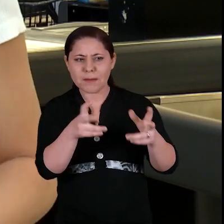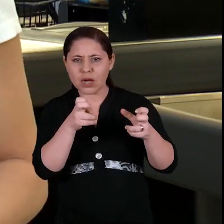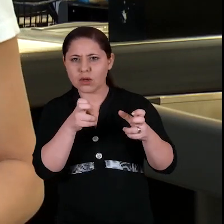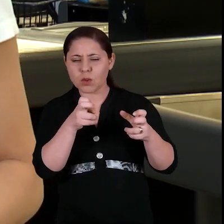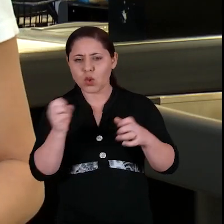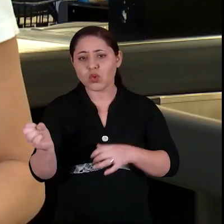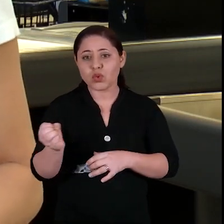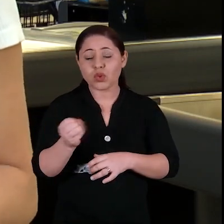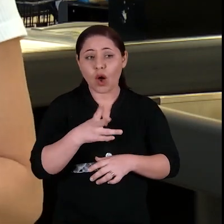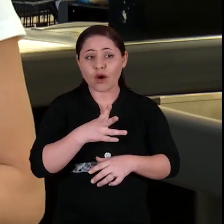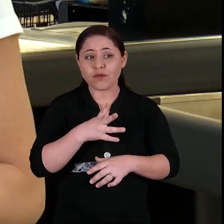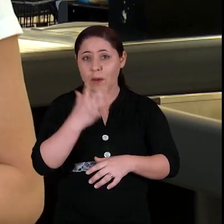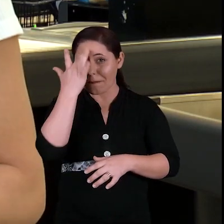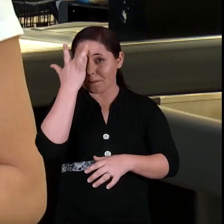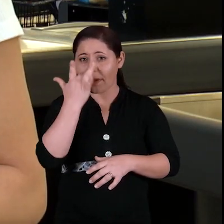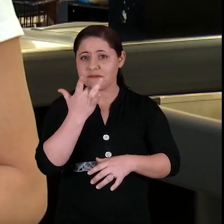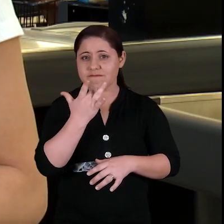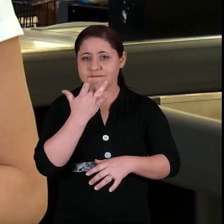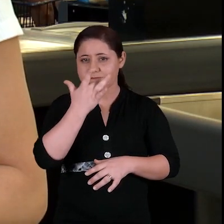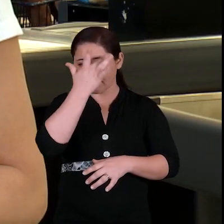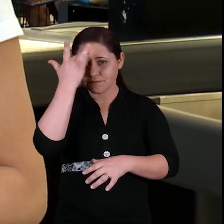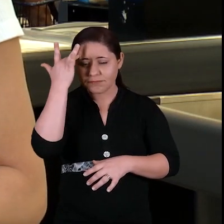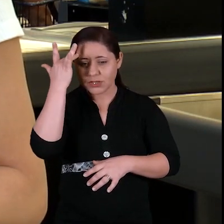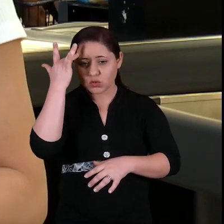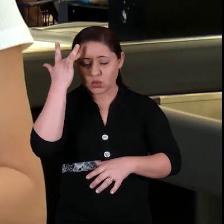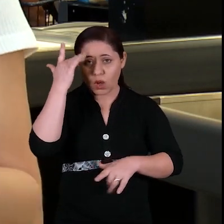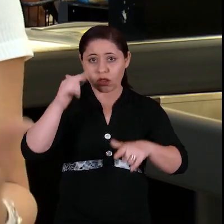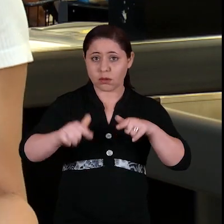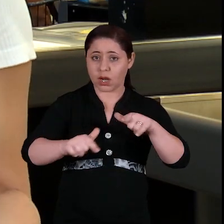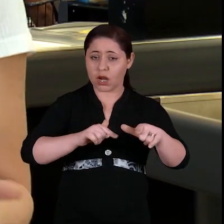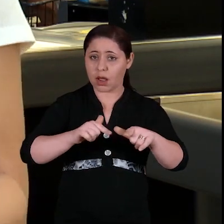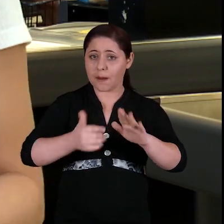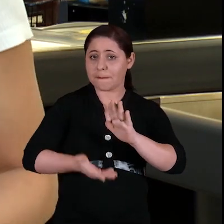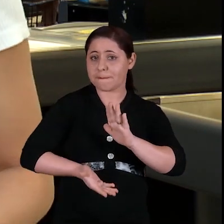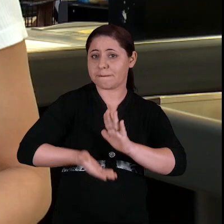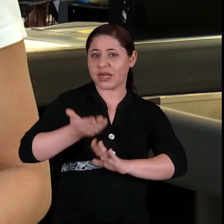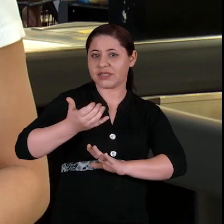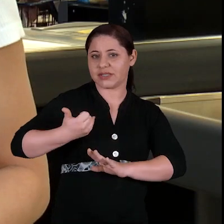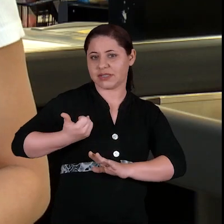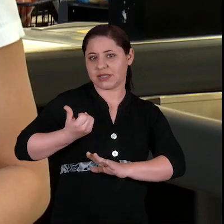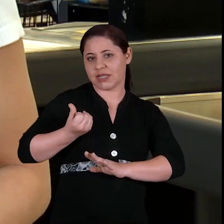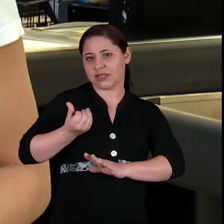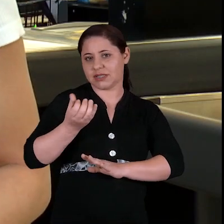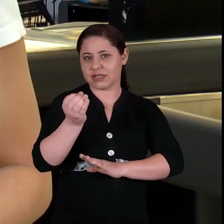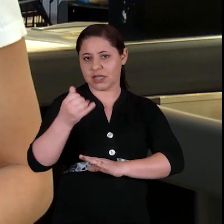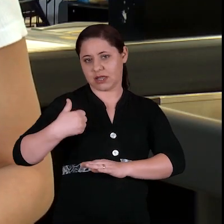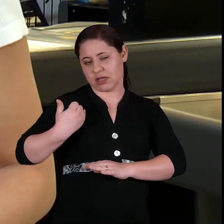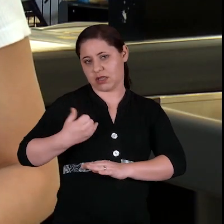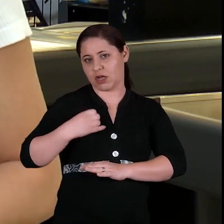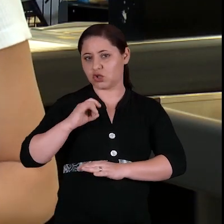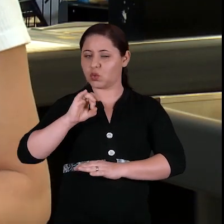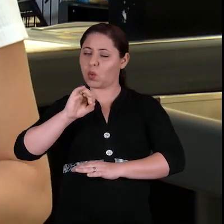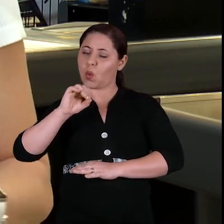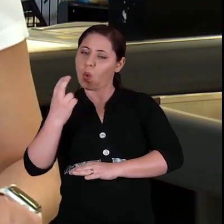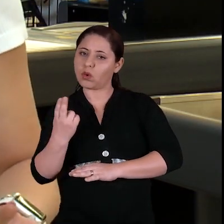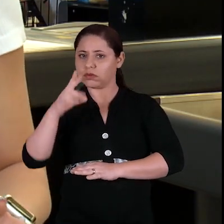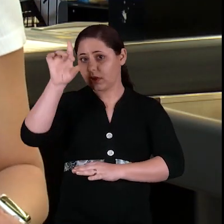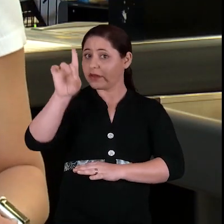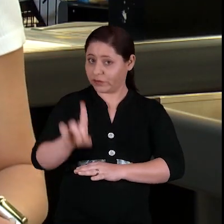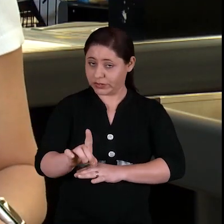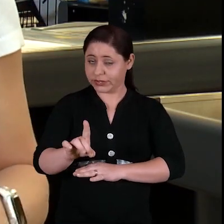do trabalhador atual, muitas vezes com mais de 60 anos ou com alguma necessidade especial. E,